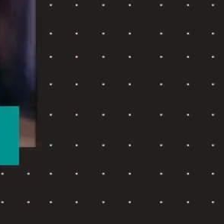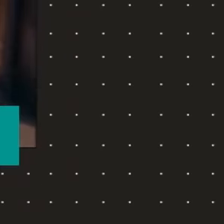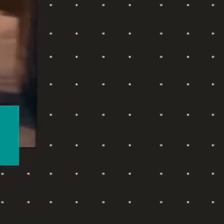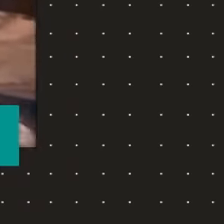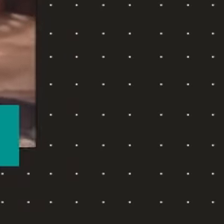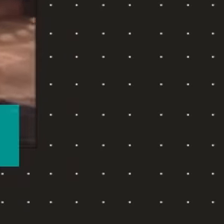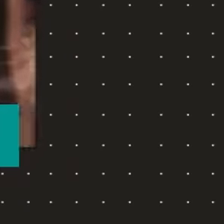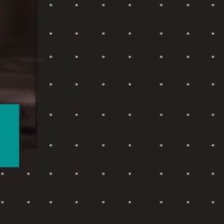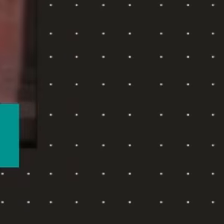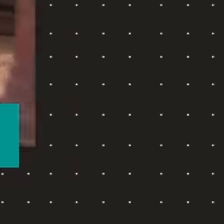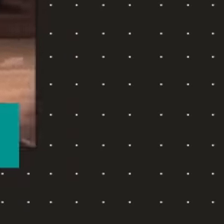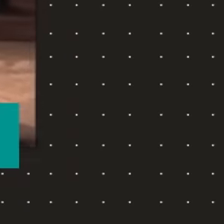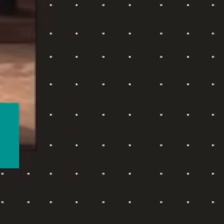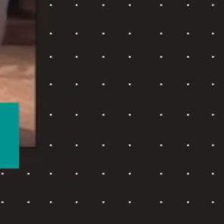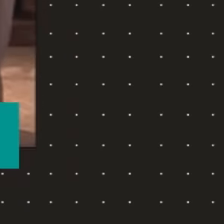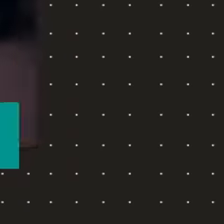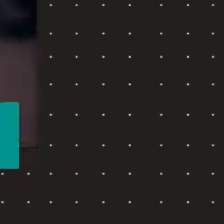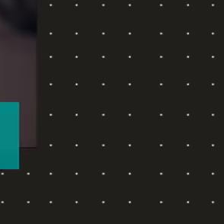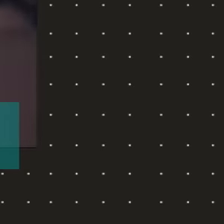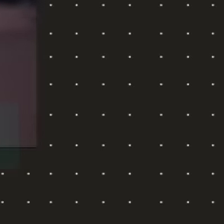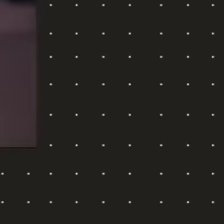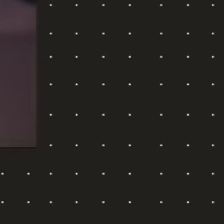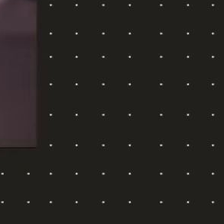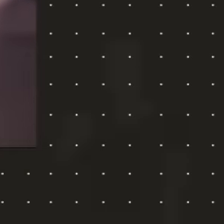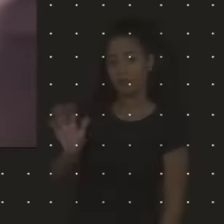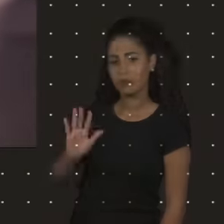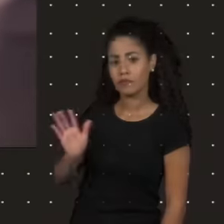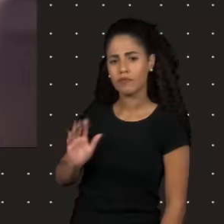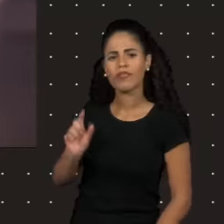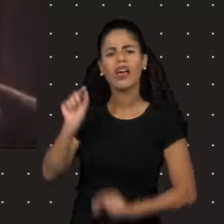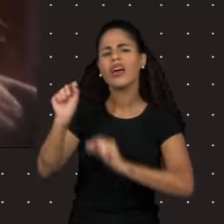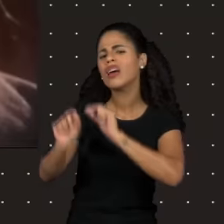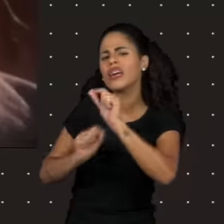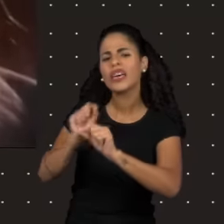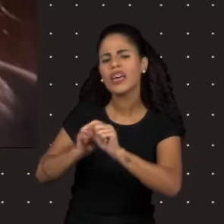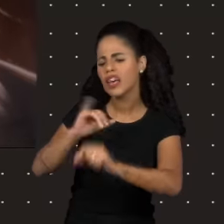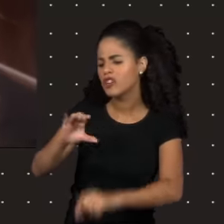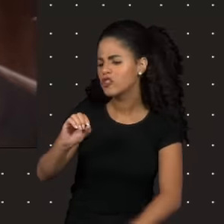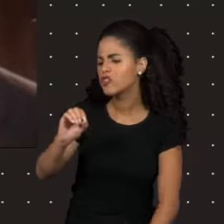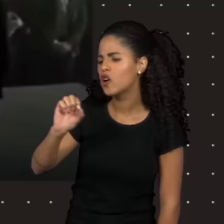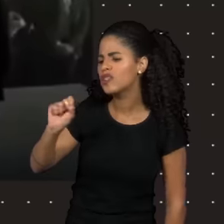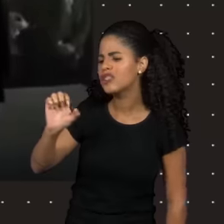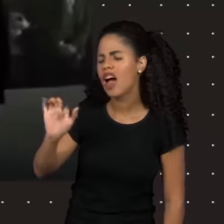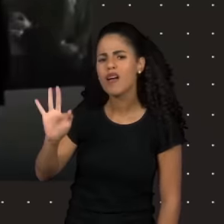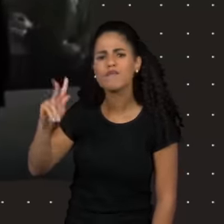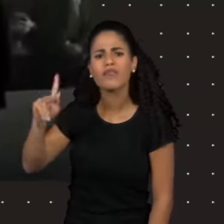Tia Antônia, quem é Giuseppe Garibaldi? Um italiano.